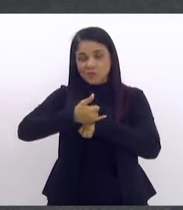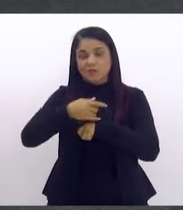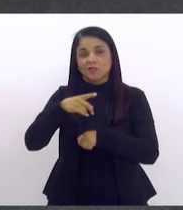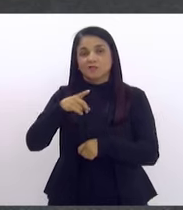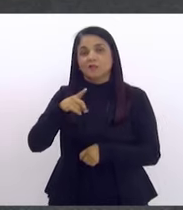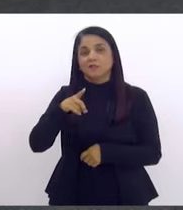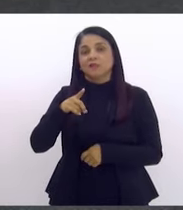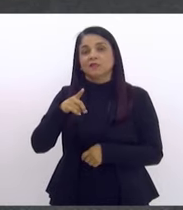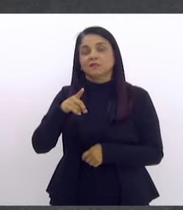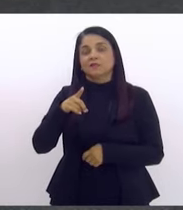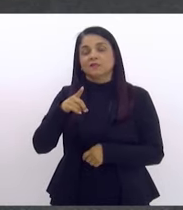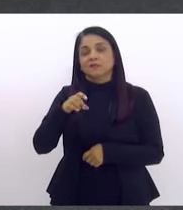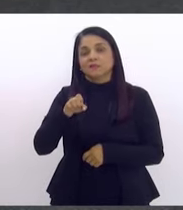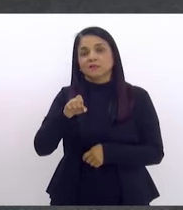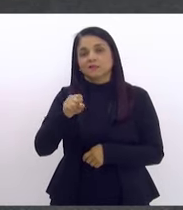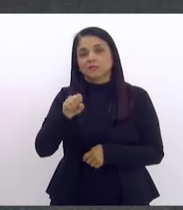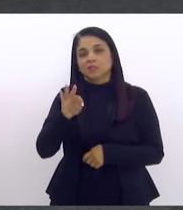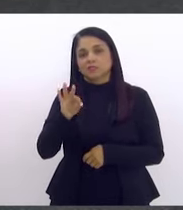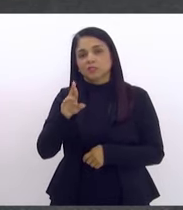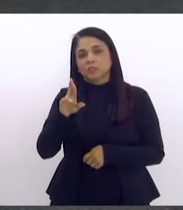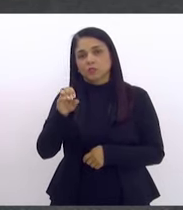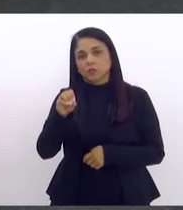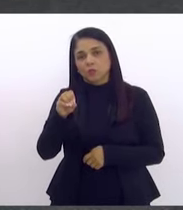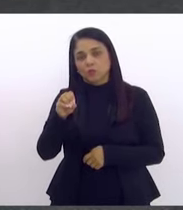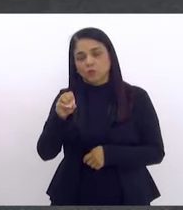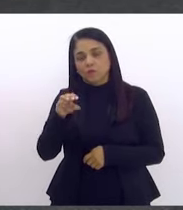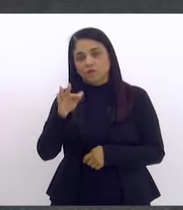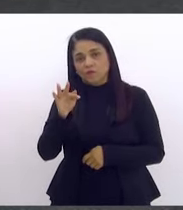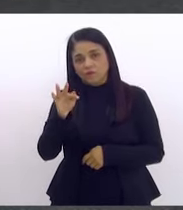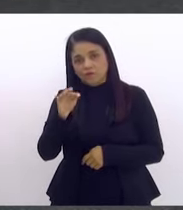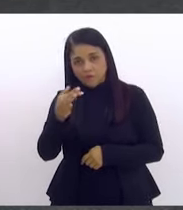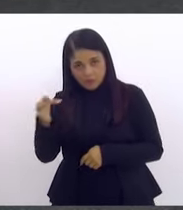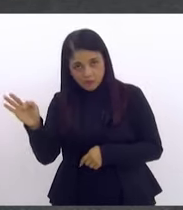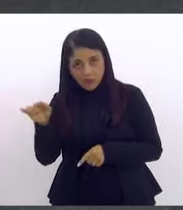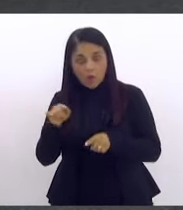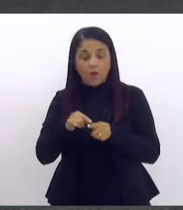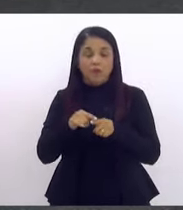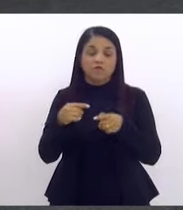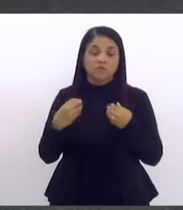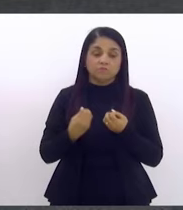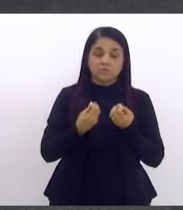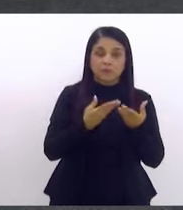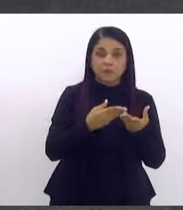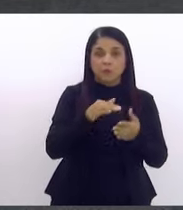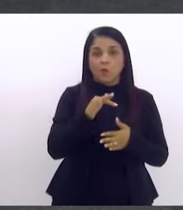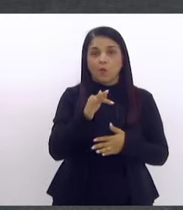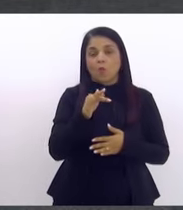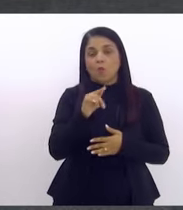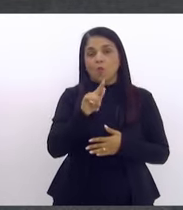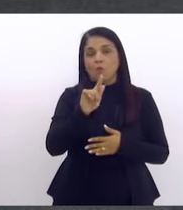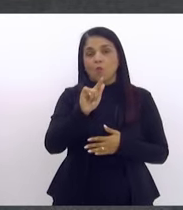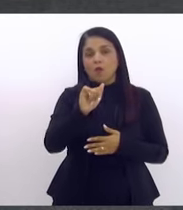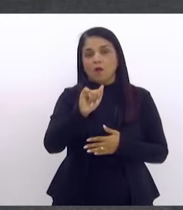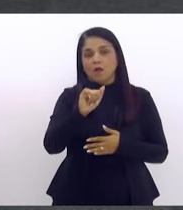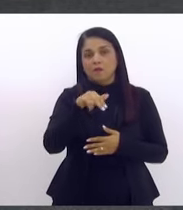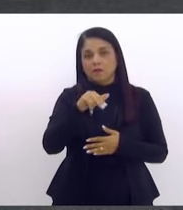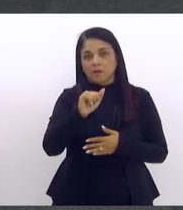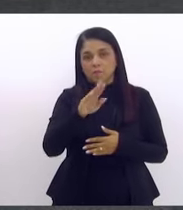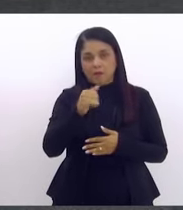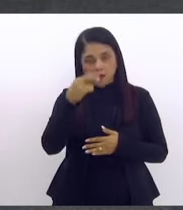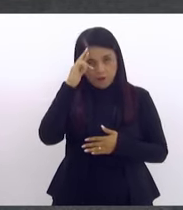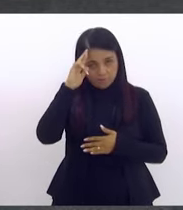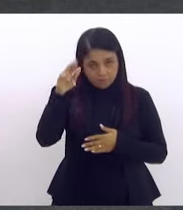Federal. Foi herdado pela Guanabara, e da Guanabara passou para o Estado do Rio de Janeiro. Se este decreto puder